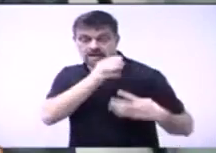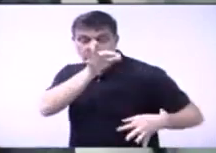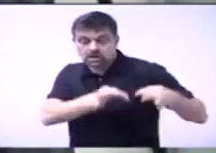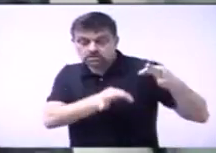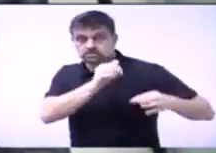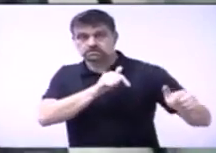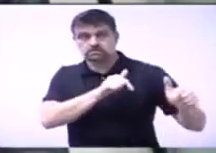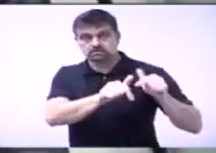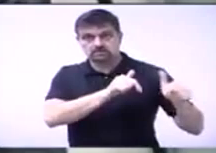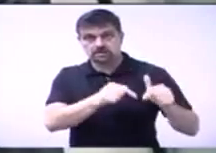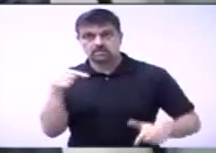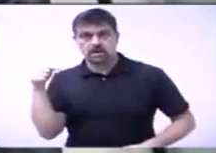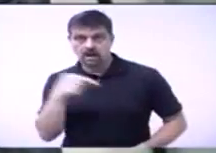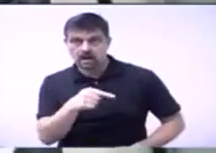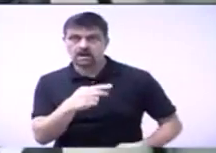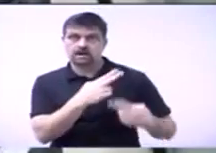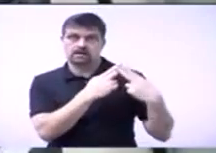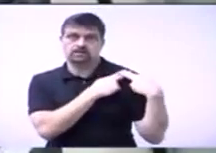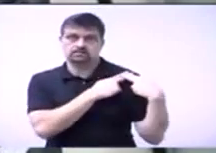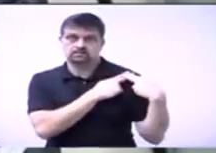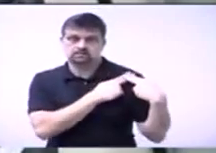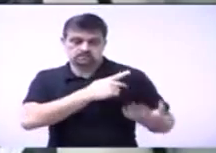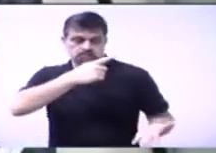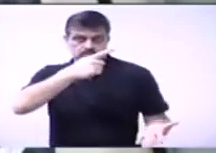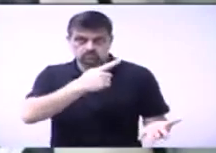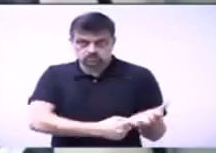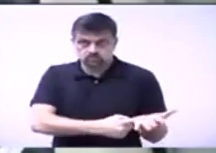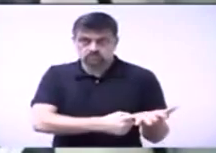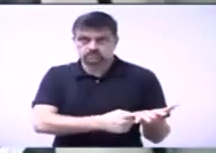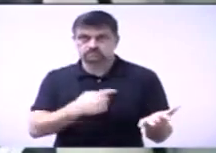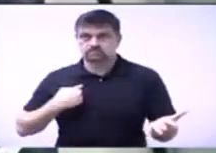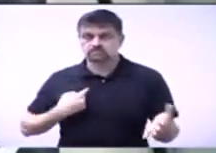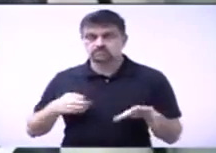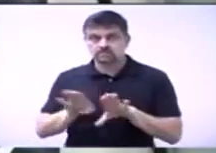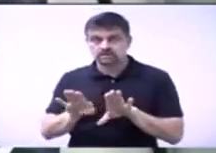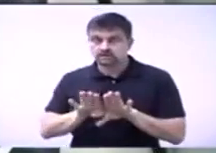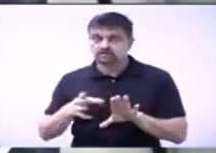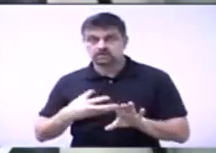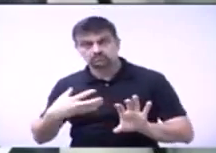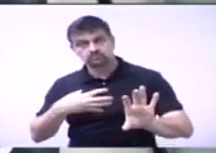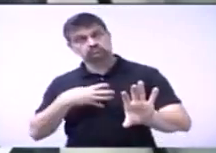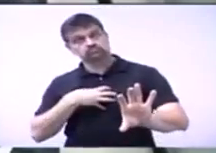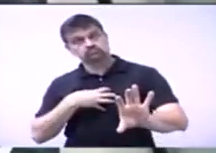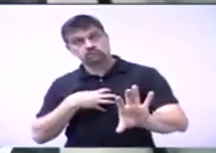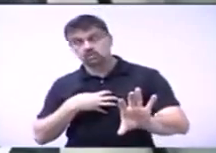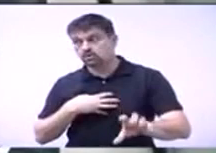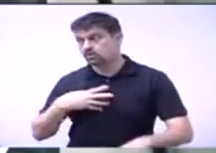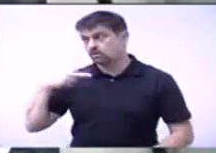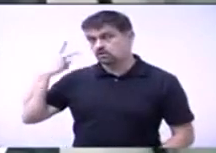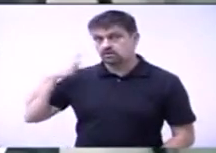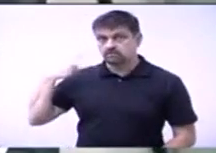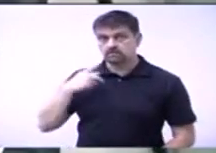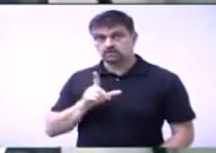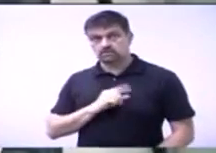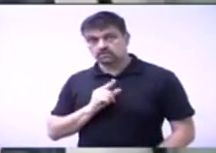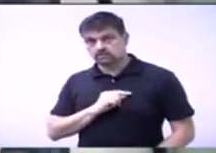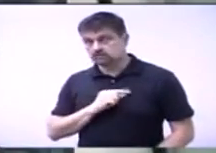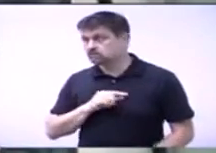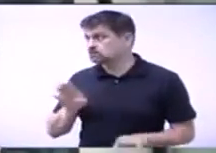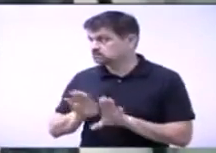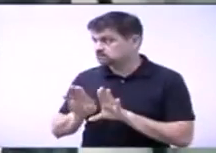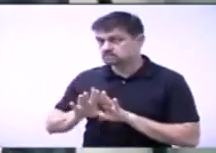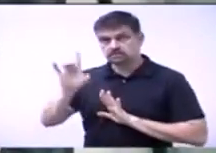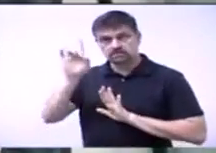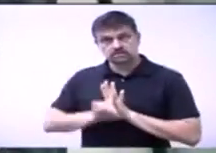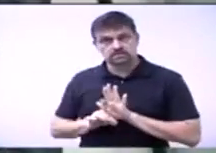do Trabalho, o fato de que, em que pese data máxima vênia, companheiro custódio, e no direito é isso